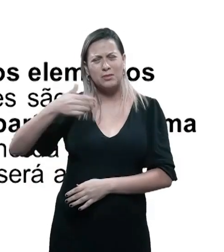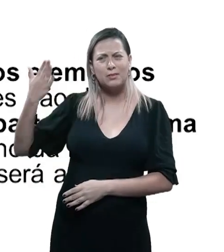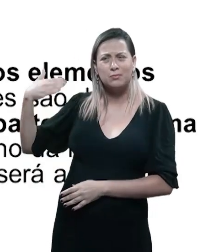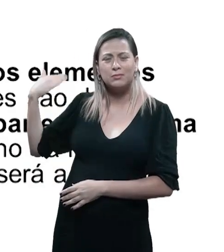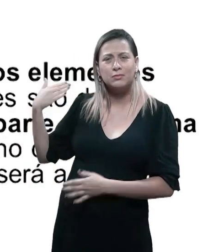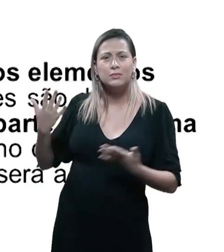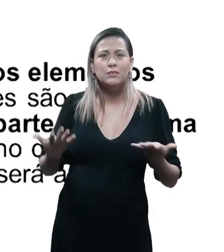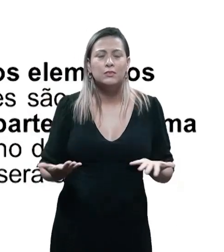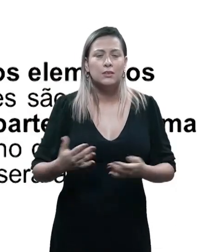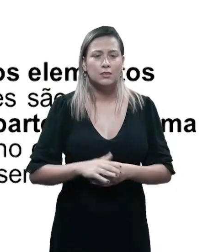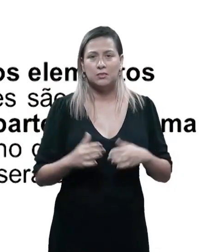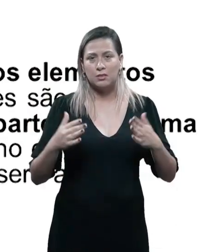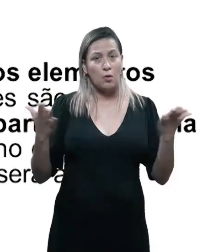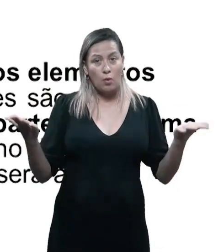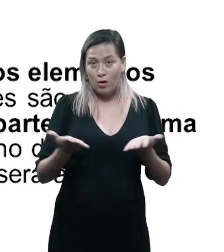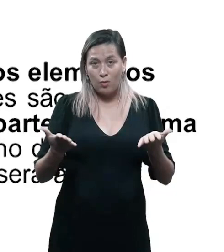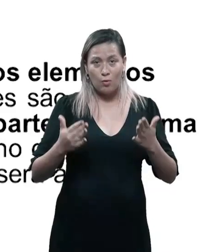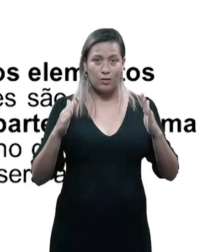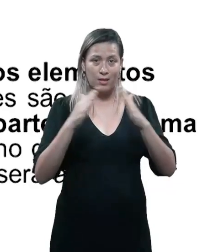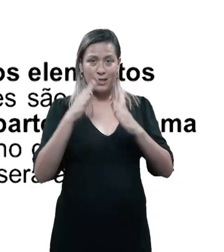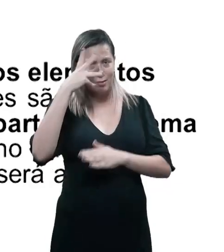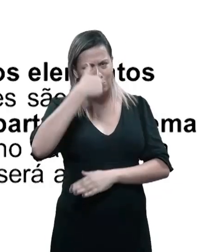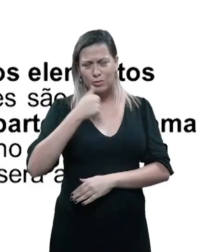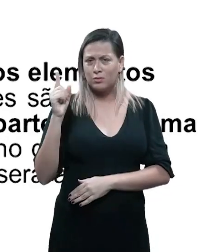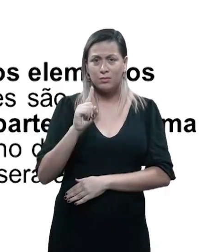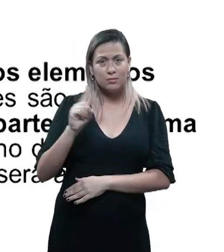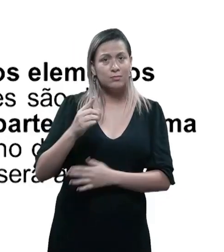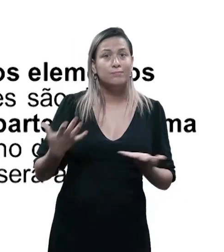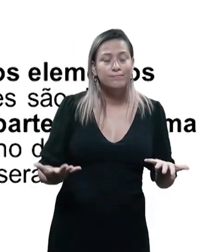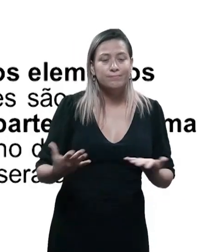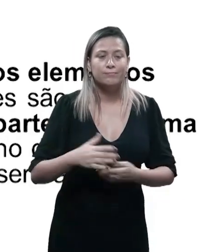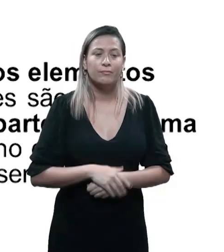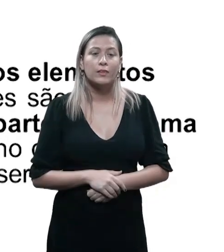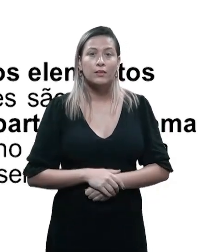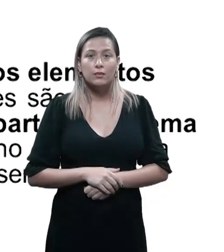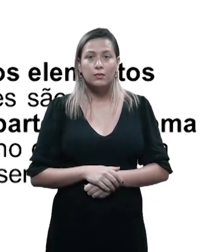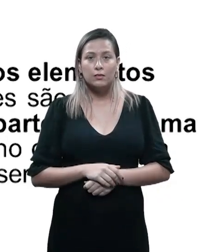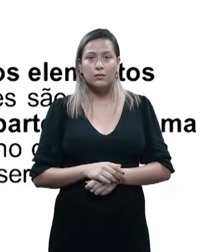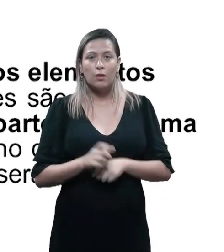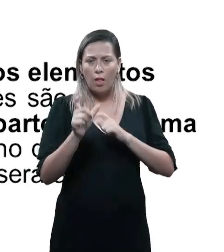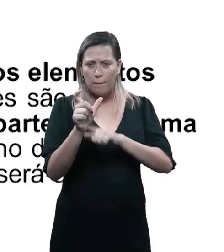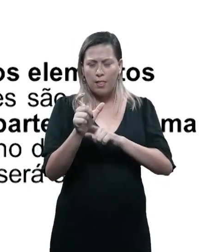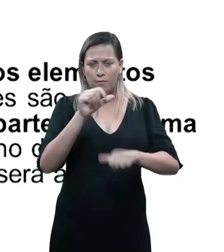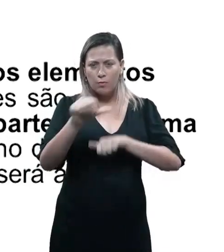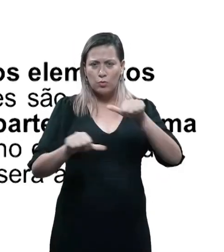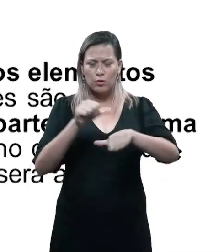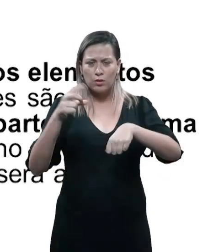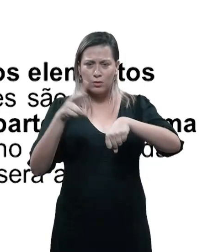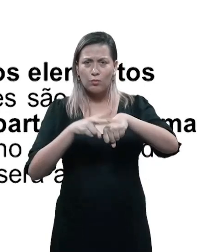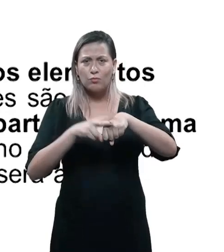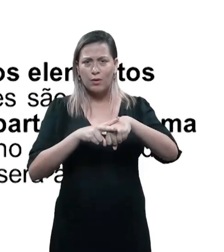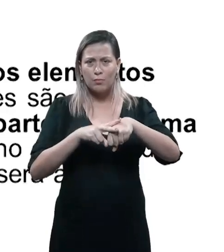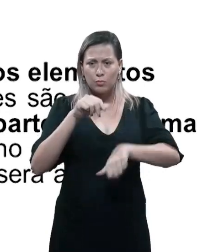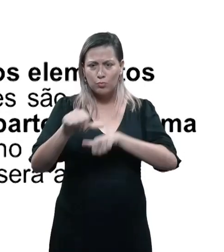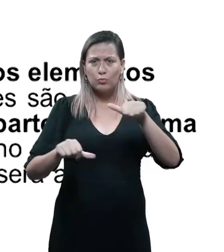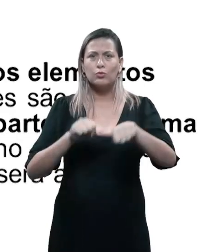bonita, significa que essa casa não é mais bonita. Então, esse elemento, a mudança de um elemento, do verbo, do tempo